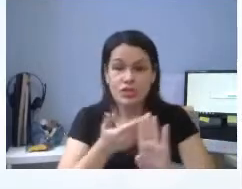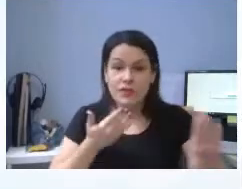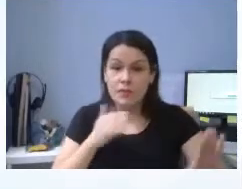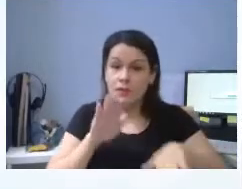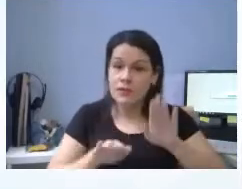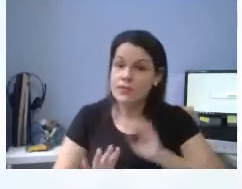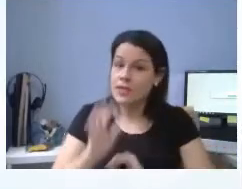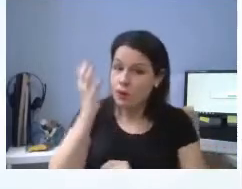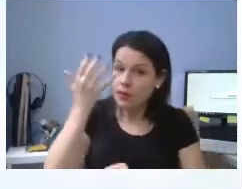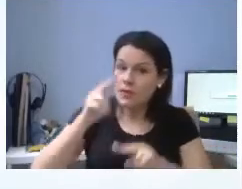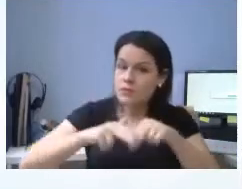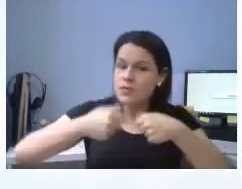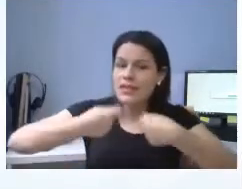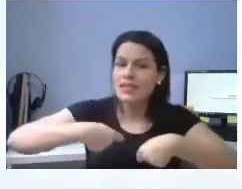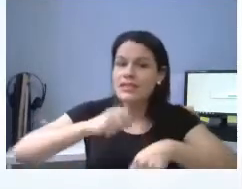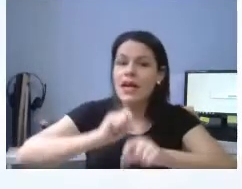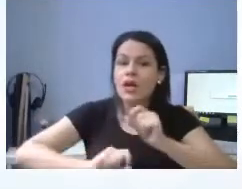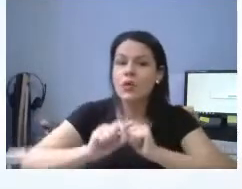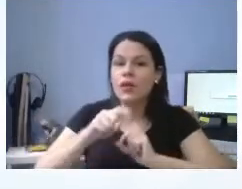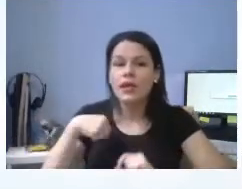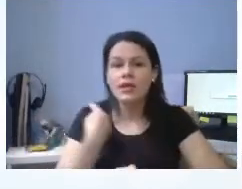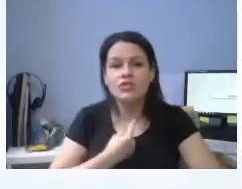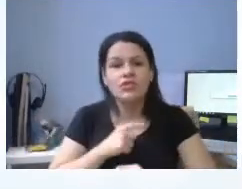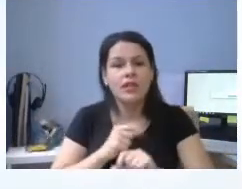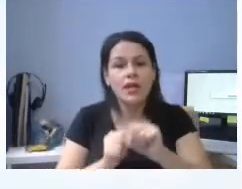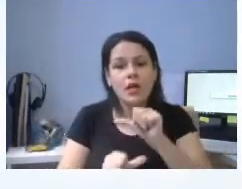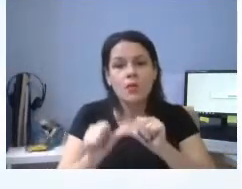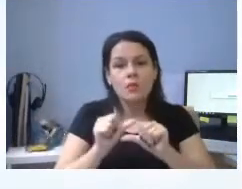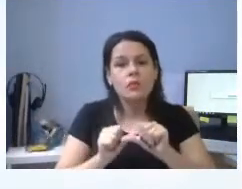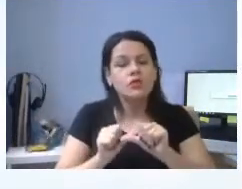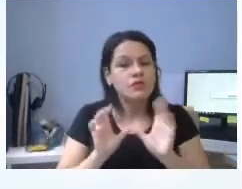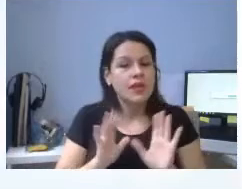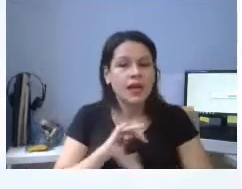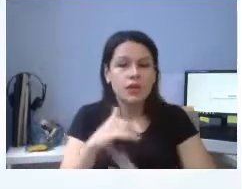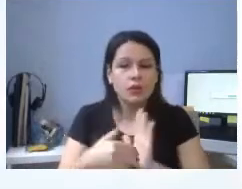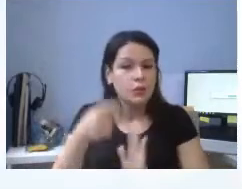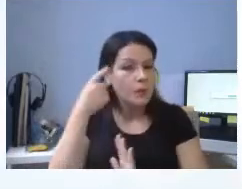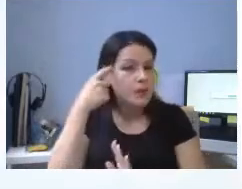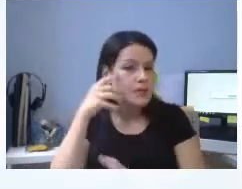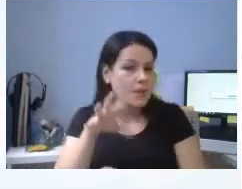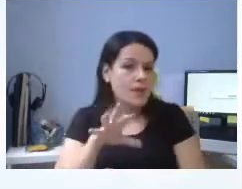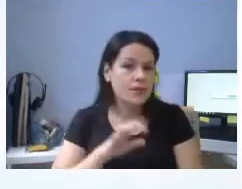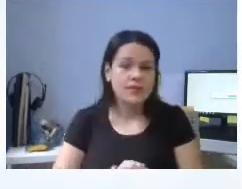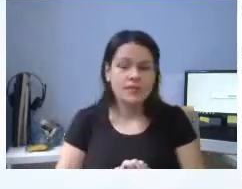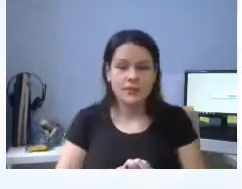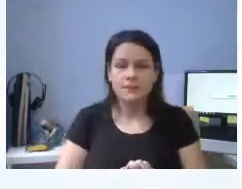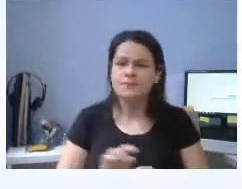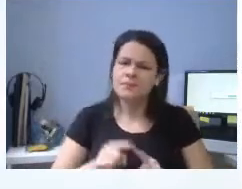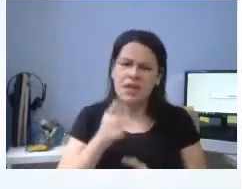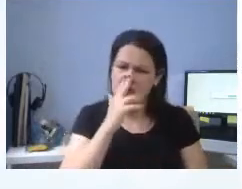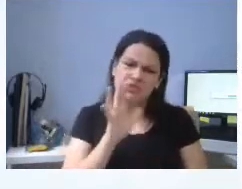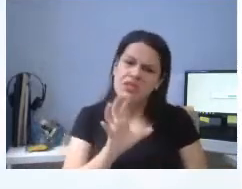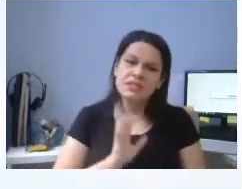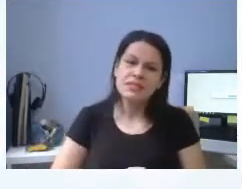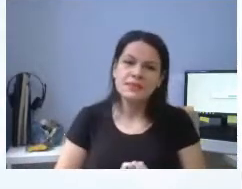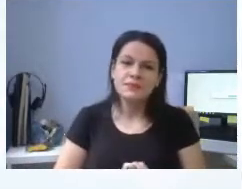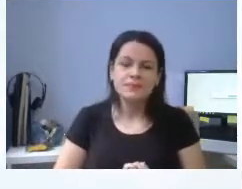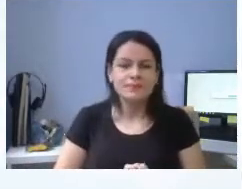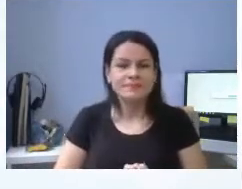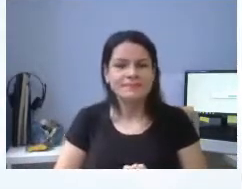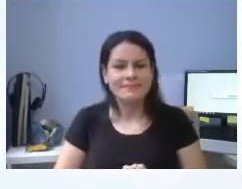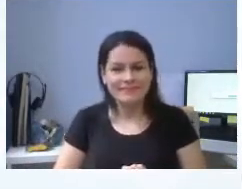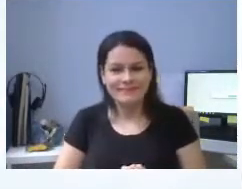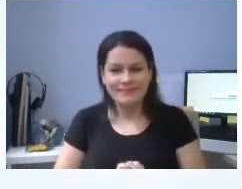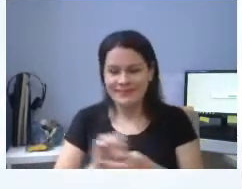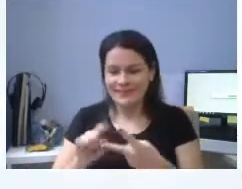é necessário que a gente pegue e modifique essa forma, né? Mas eu acho que é isso. Doutor